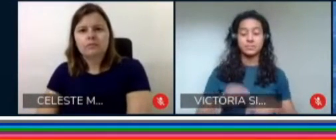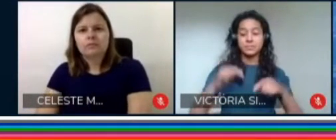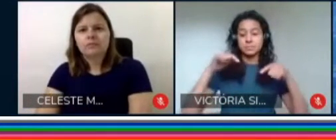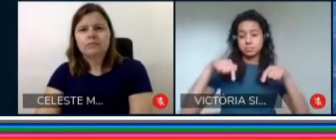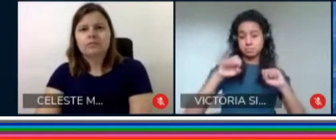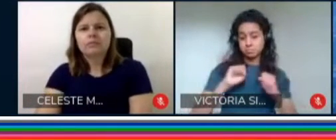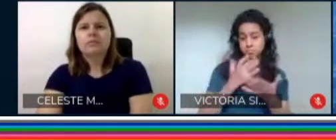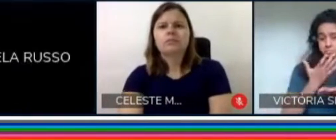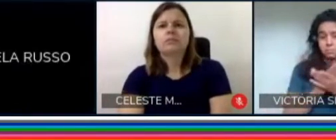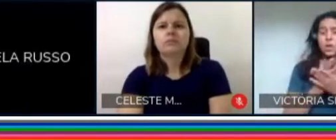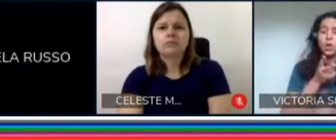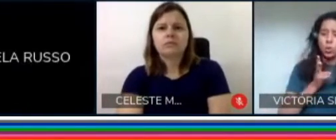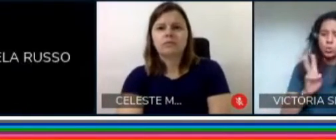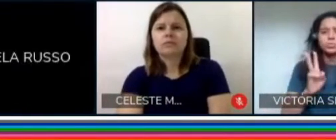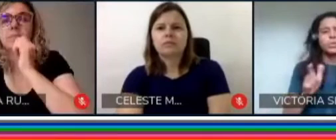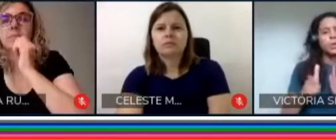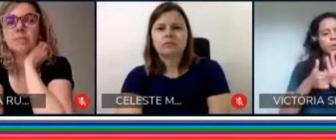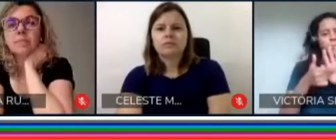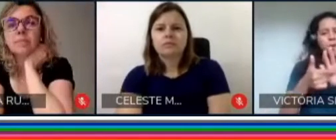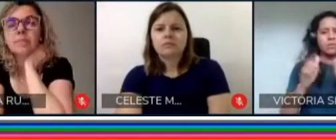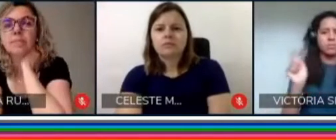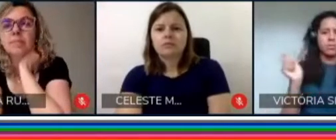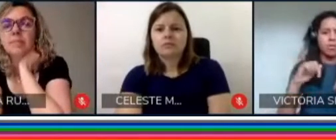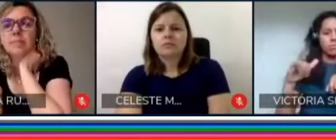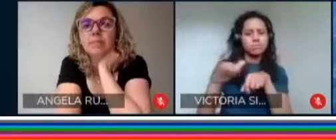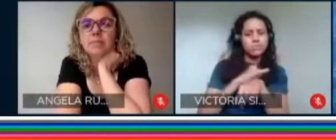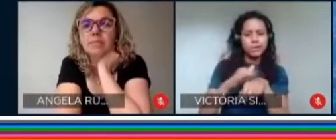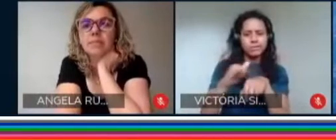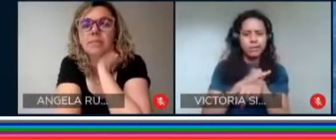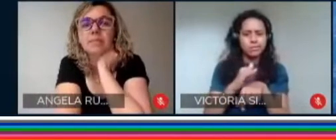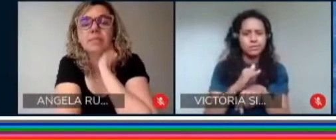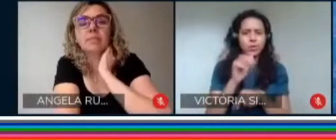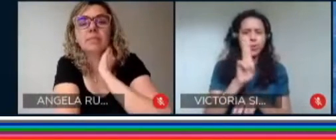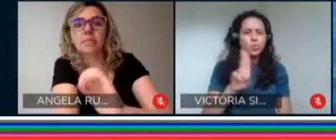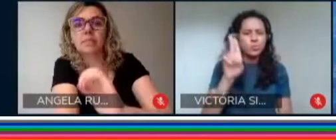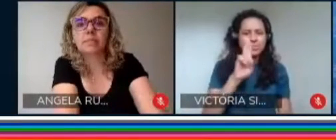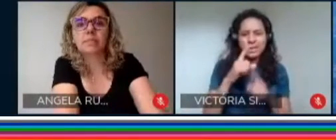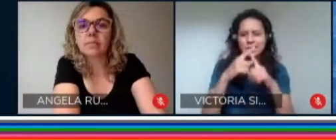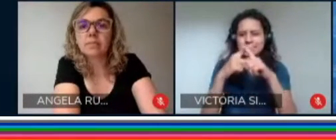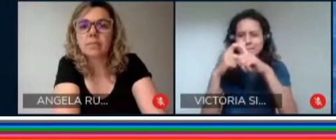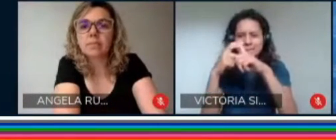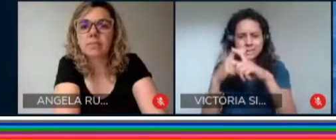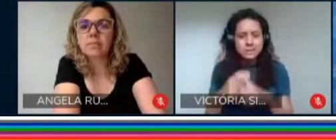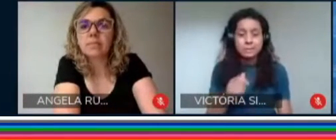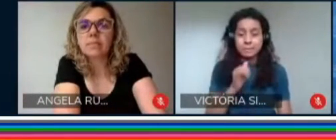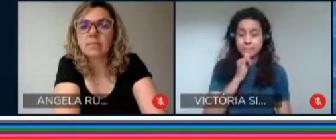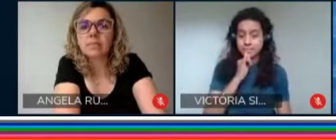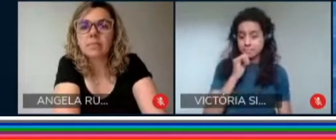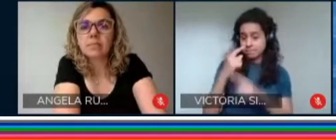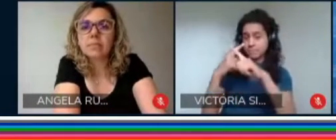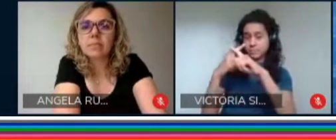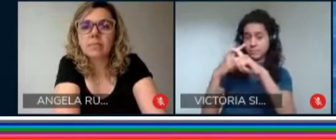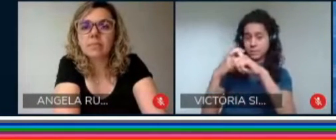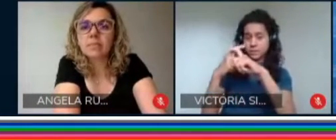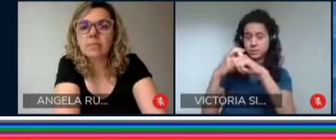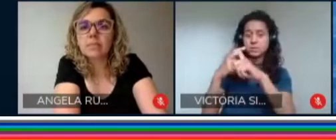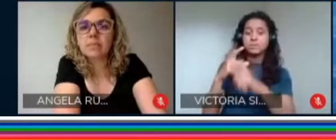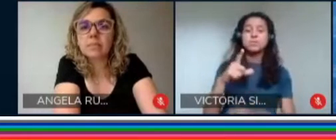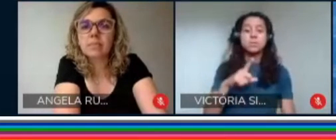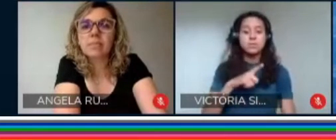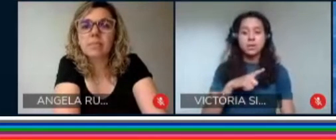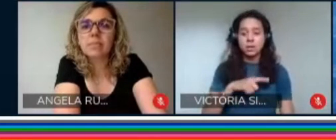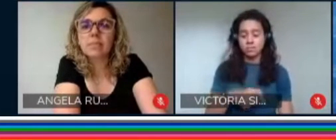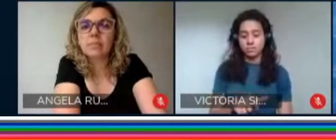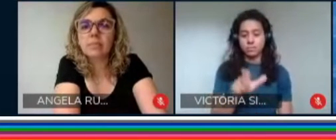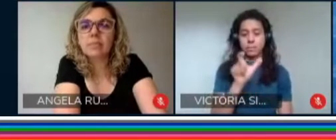Existem outros operadores possíveis, né? Como eu mencionei para vocês antes, o asterisco, que ele recupera os termos com o